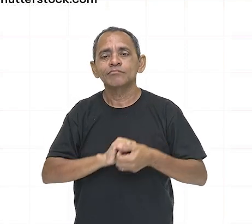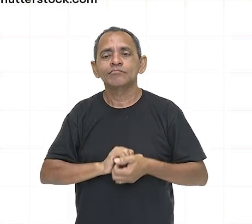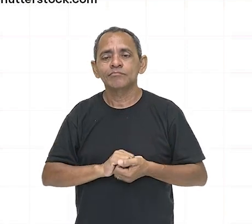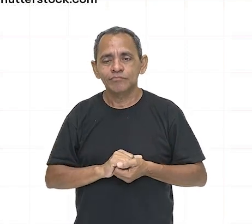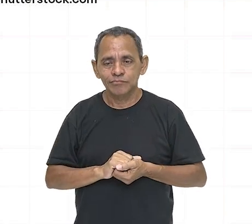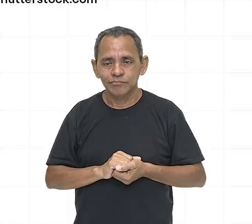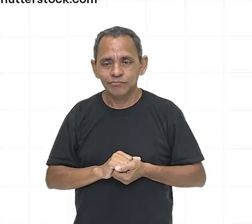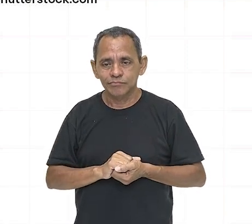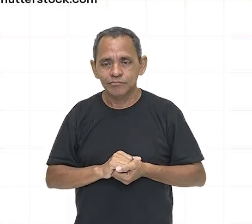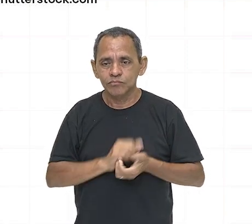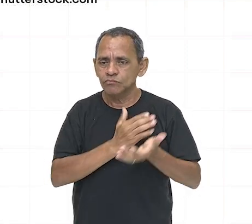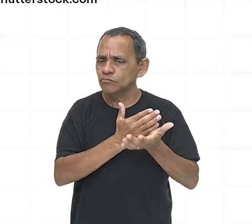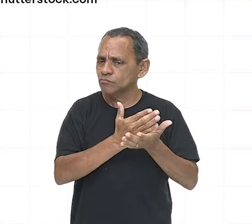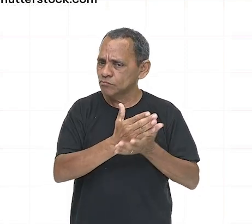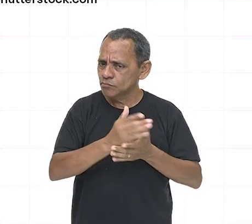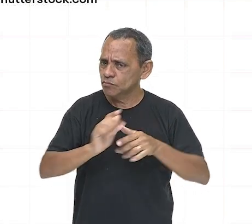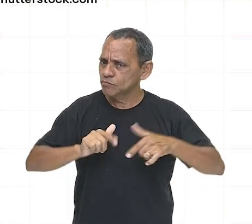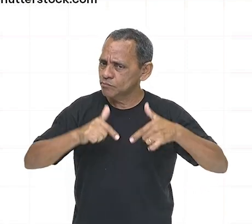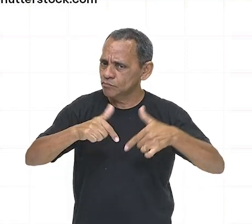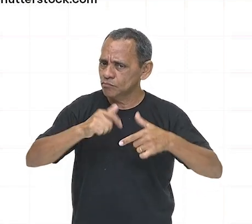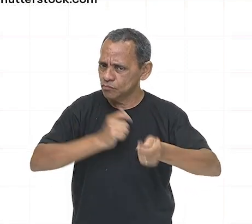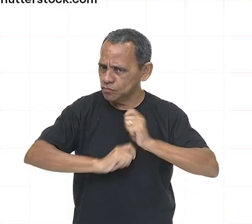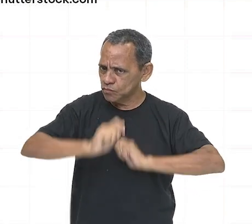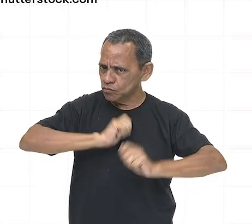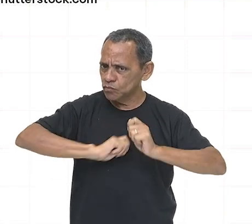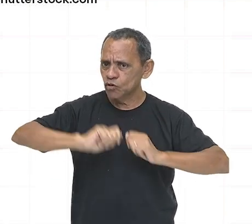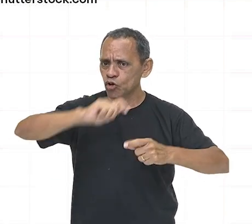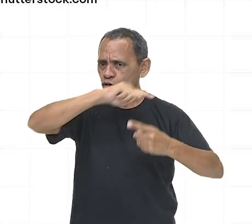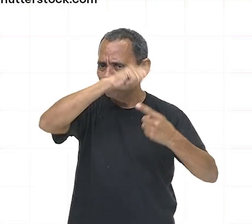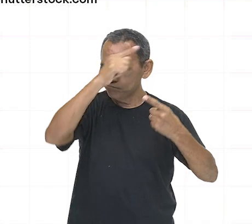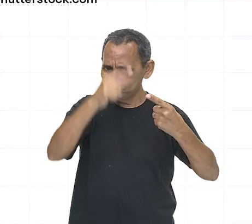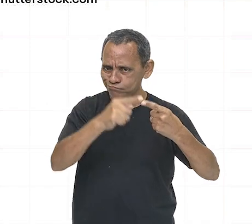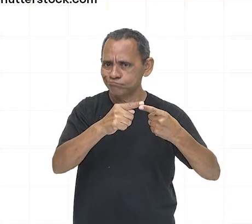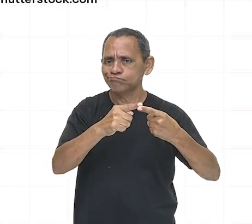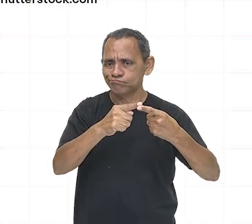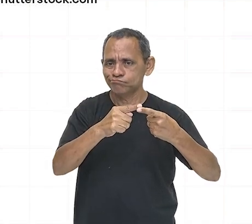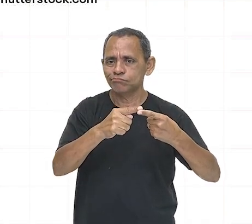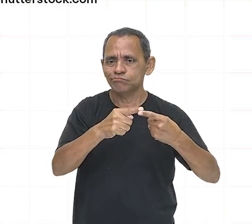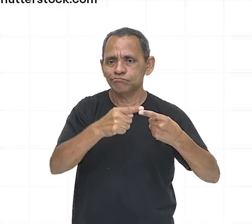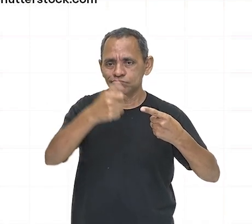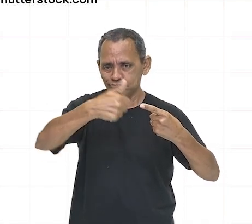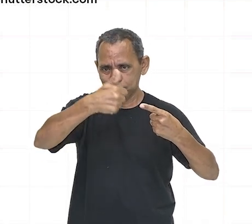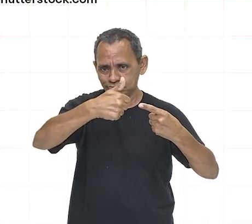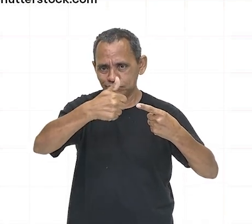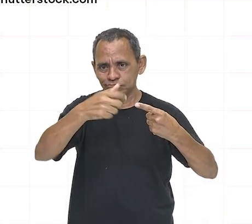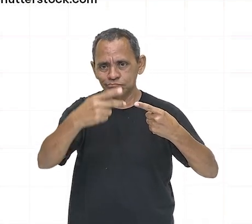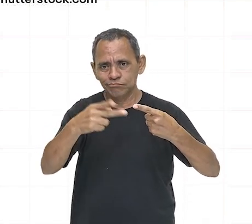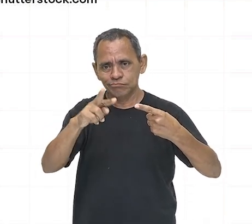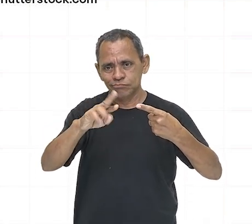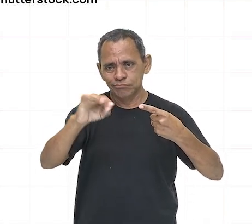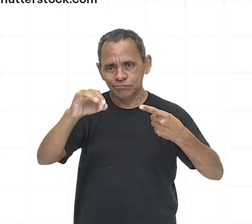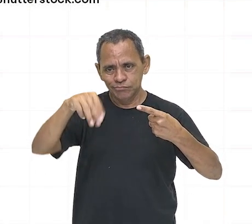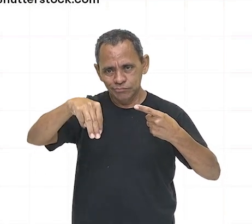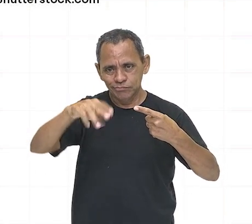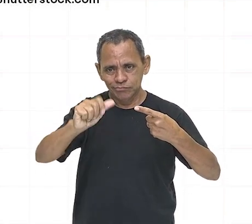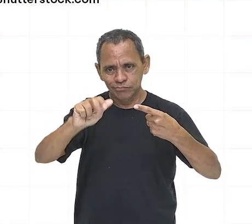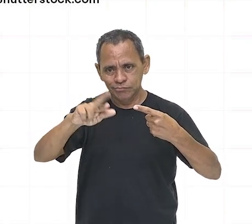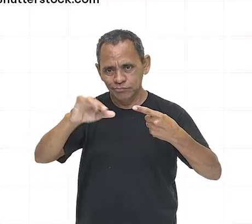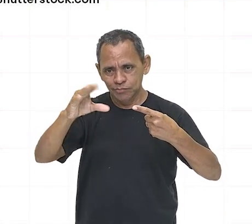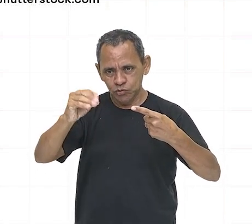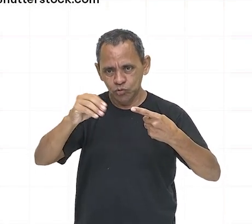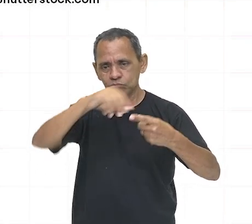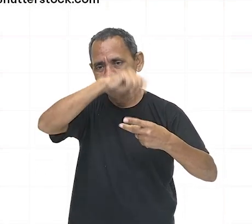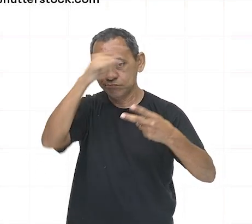conhece começa com as atividades econômicas desse setor primário. E aí a gente vai lá para o setor